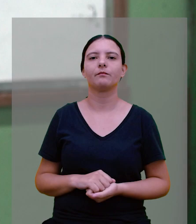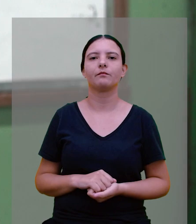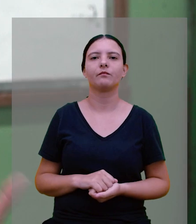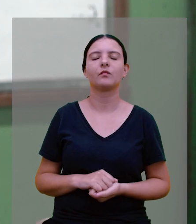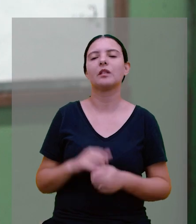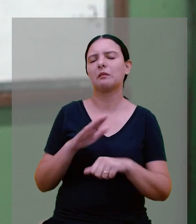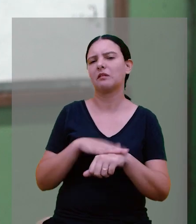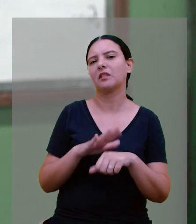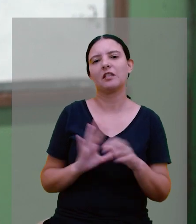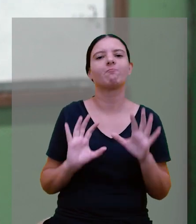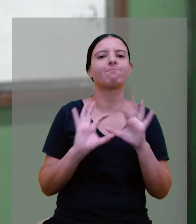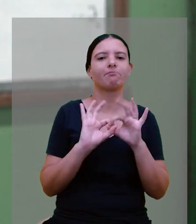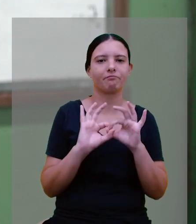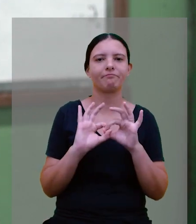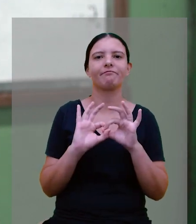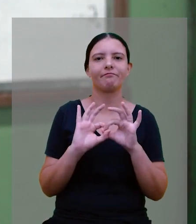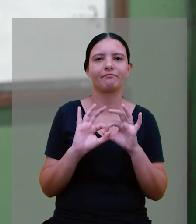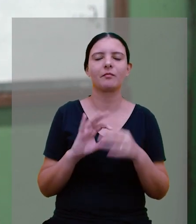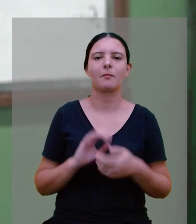Ou para fazer vínculo.